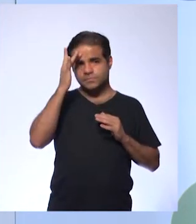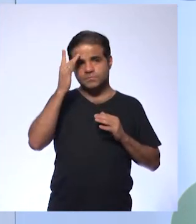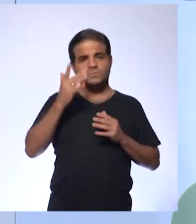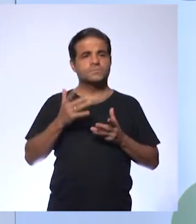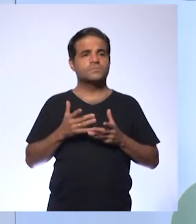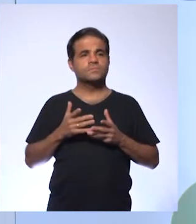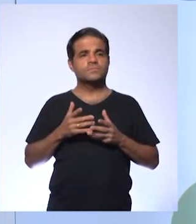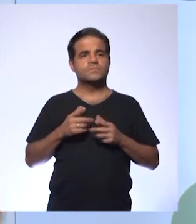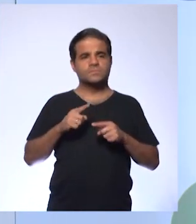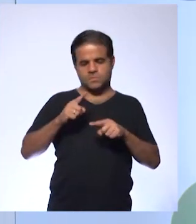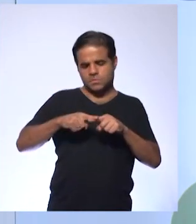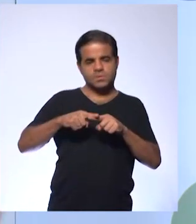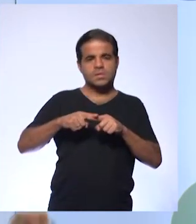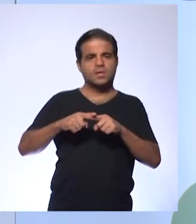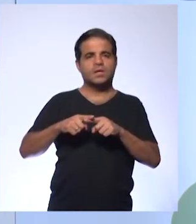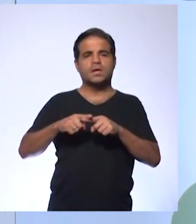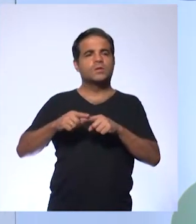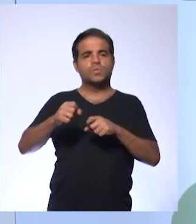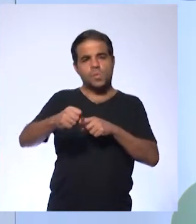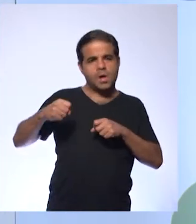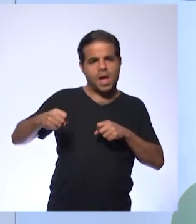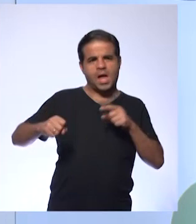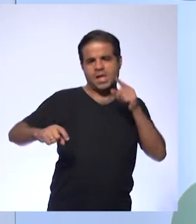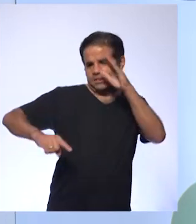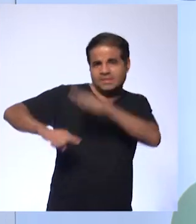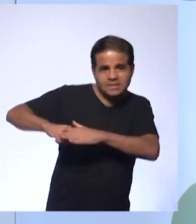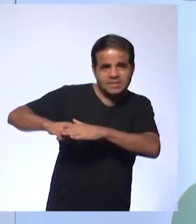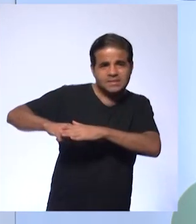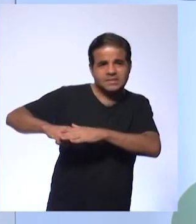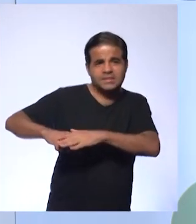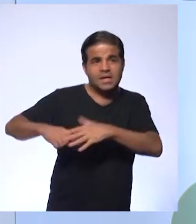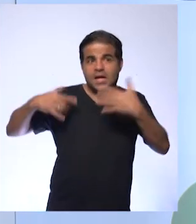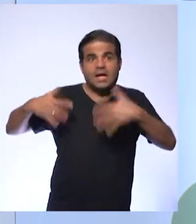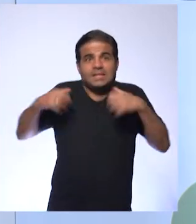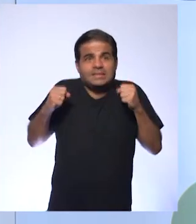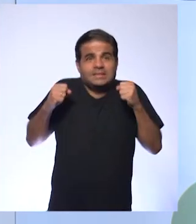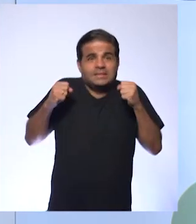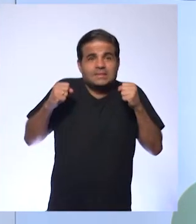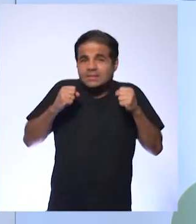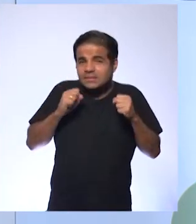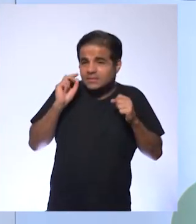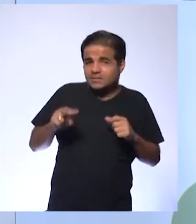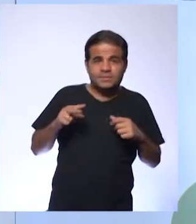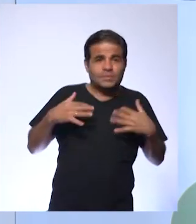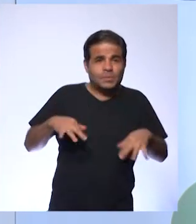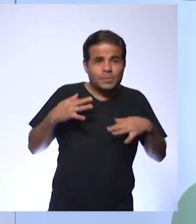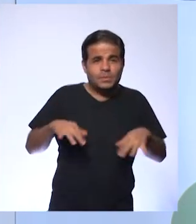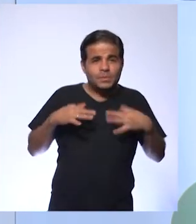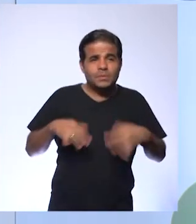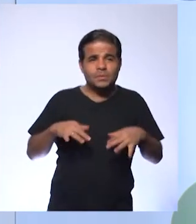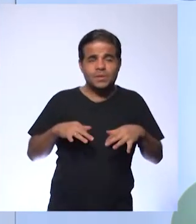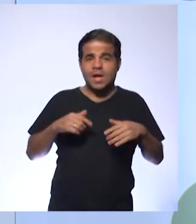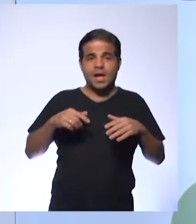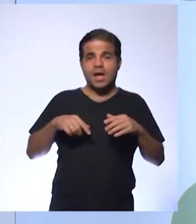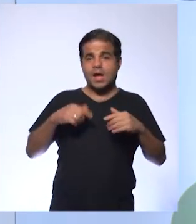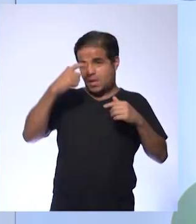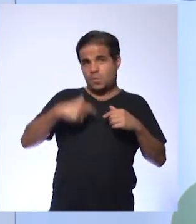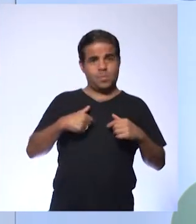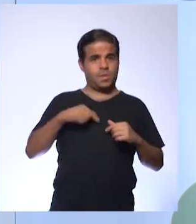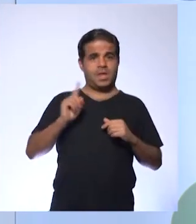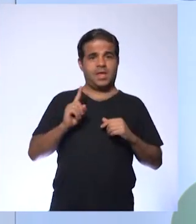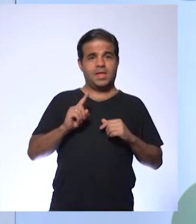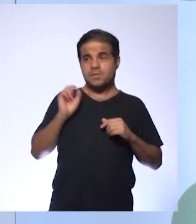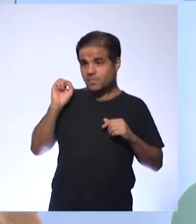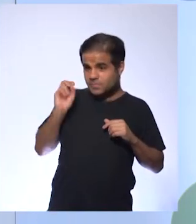prendendo os dedos na porta do carro. Imediatamente você faz aquela expressão de dor, mesmo que não seja você que